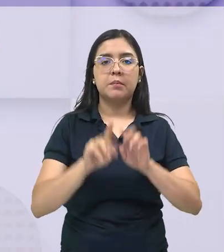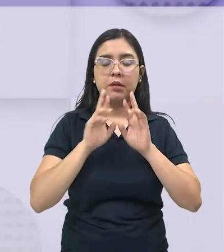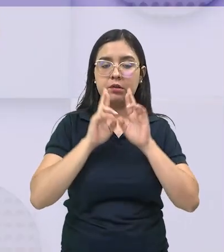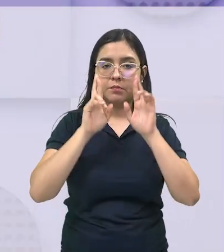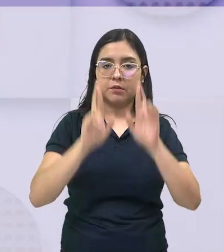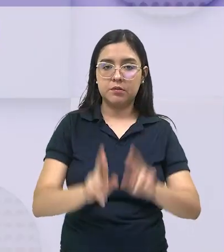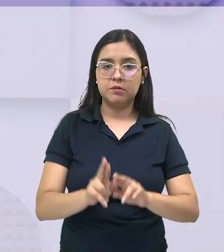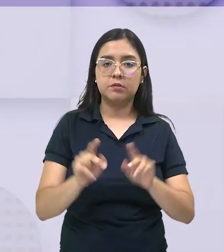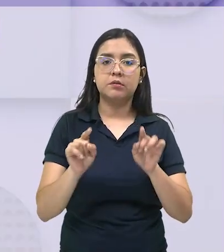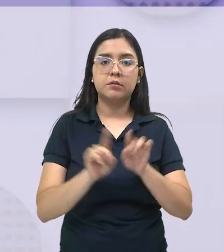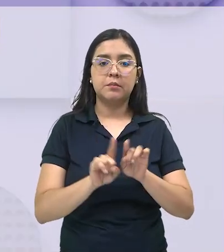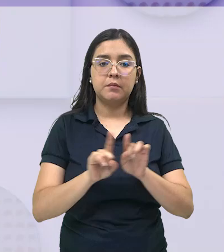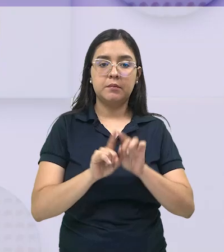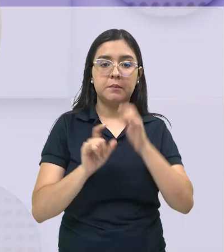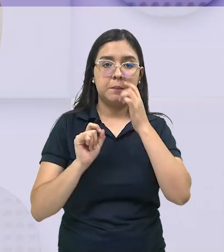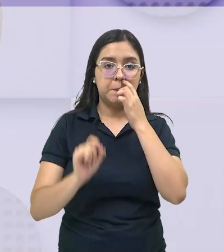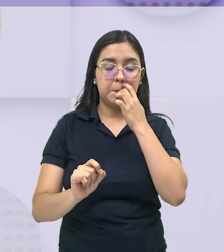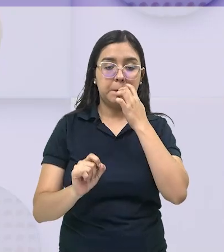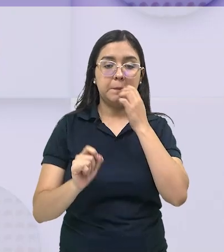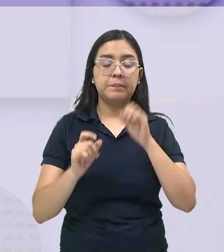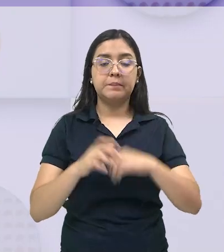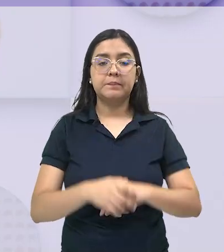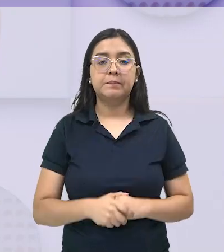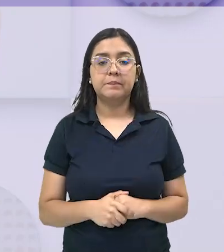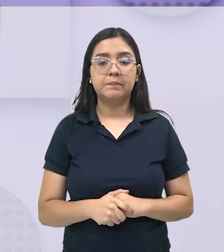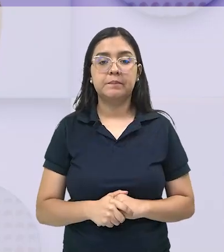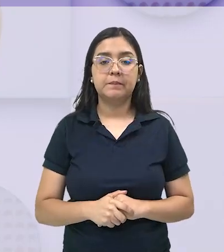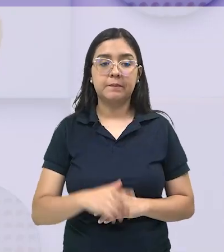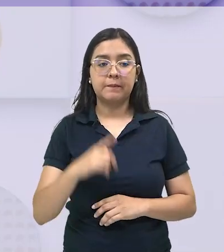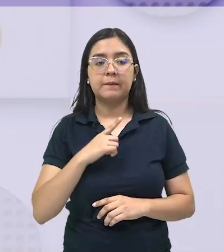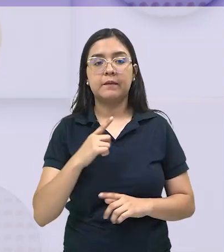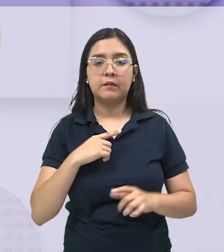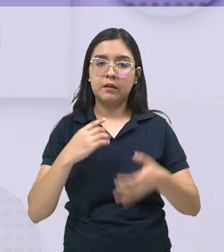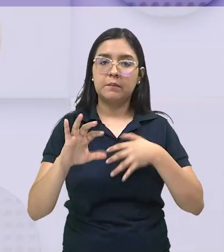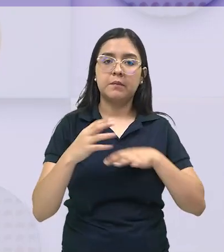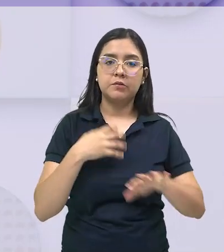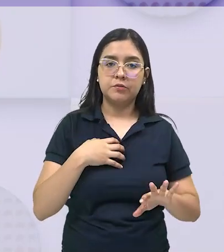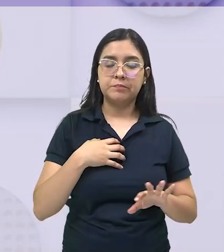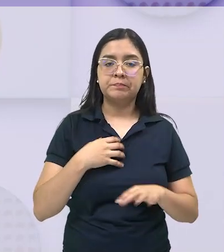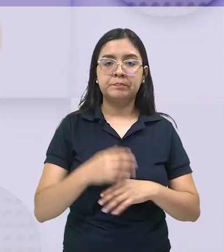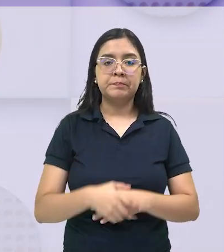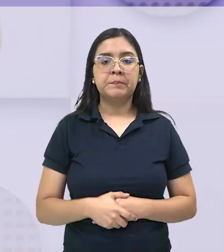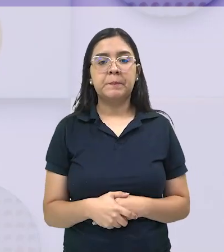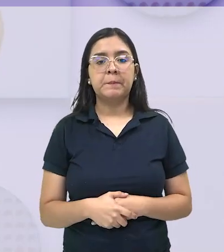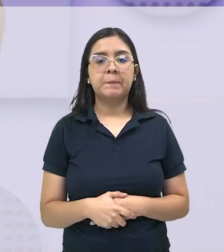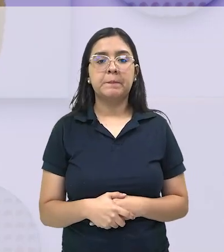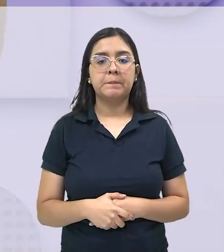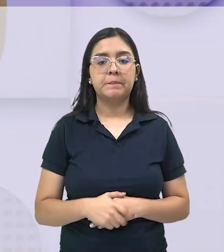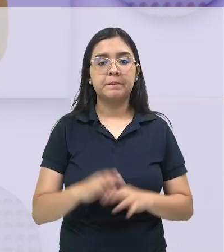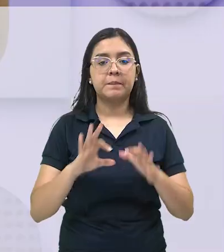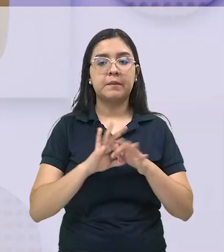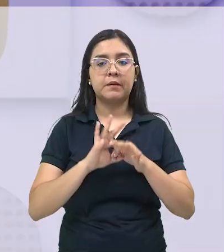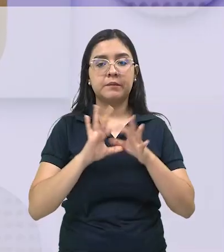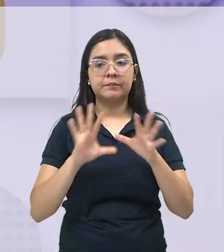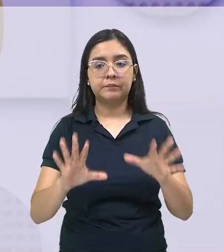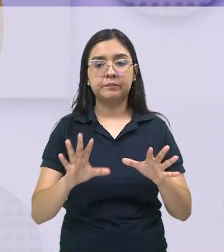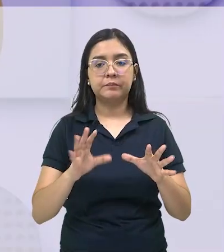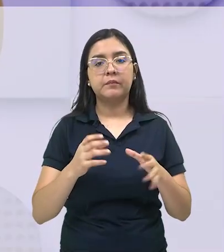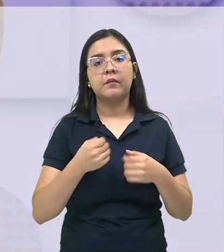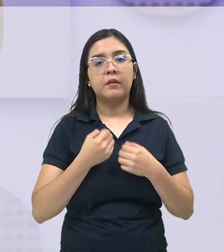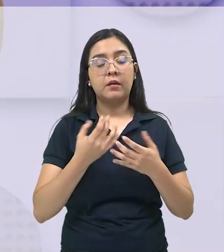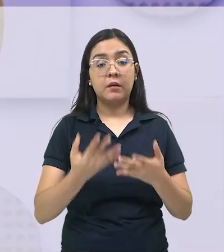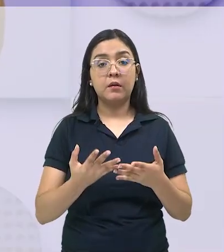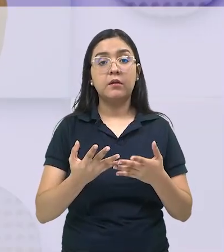e também uma cidadania que se coloca à disposição na aceitação do outro. Ok? Liberdade de